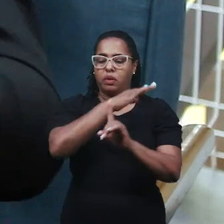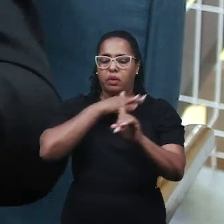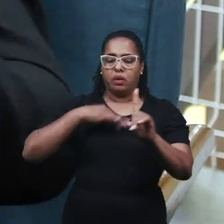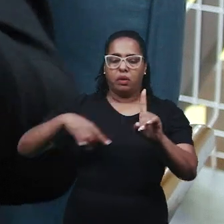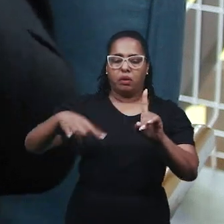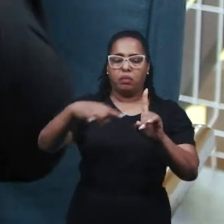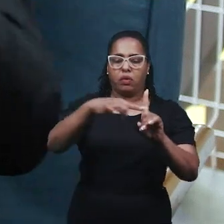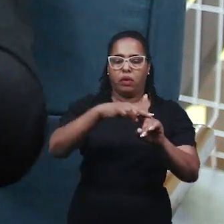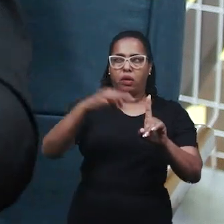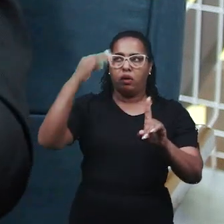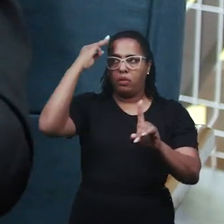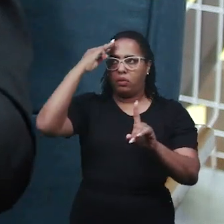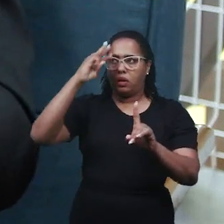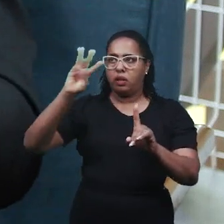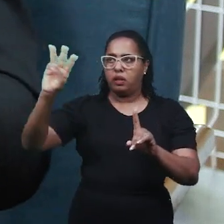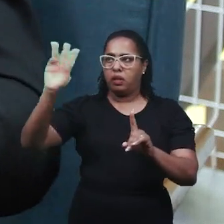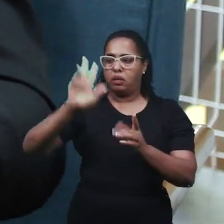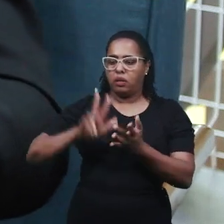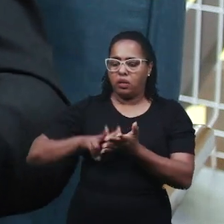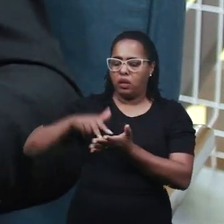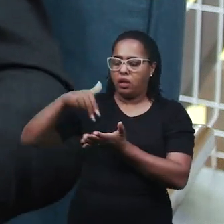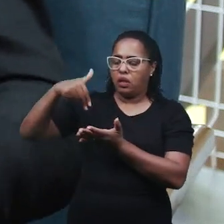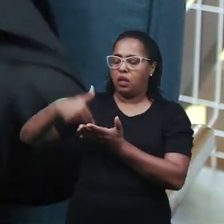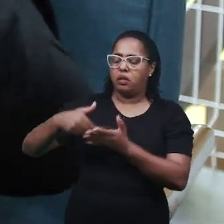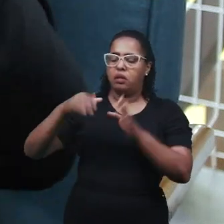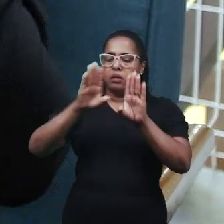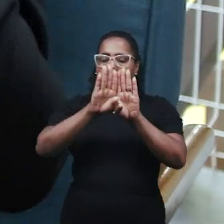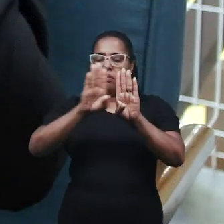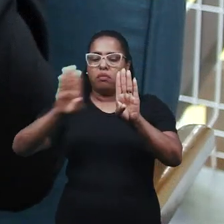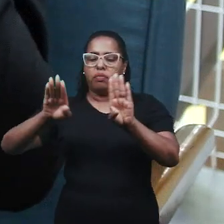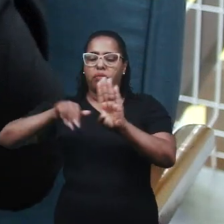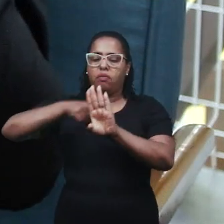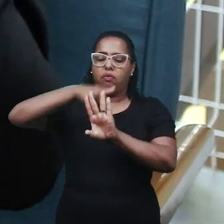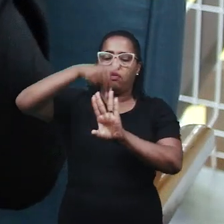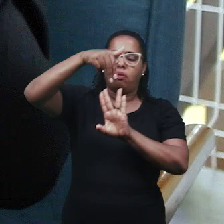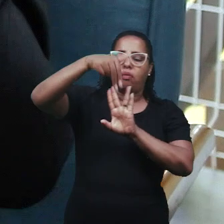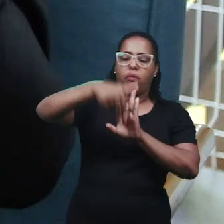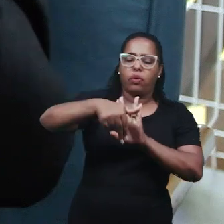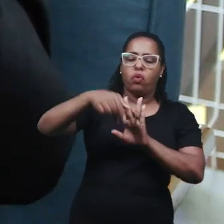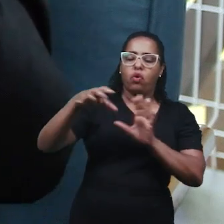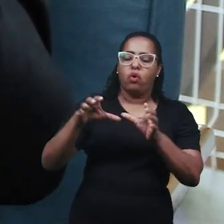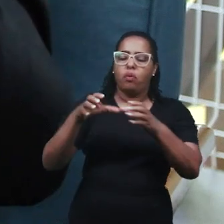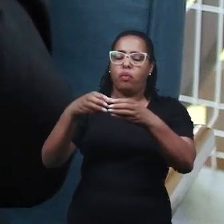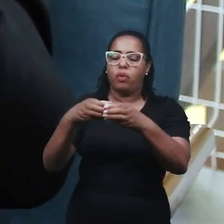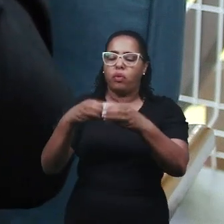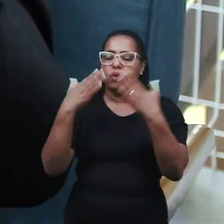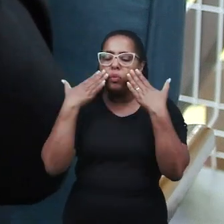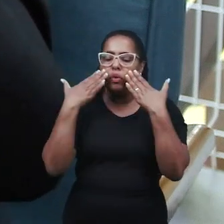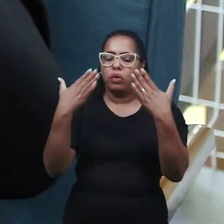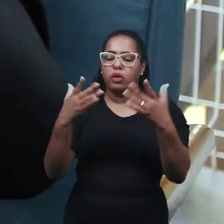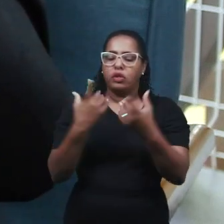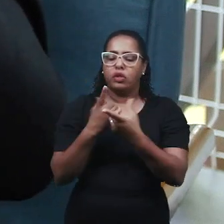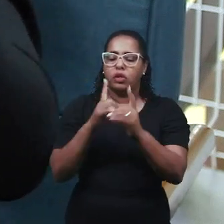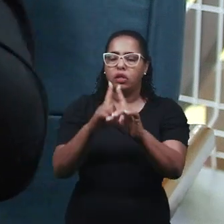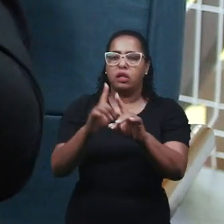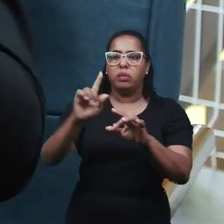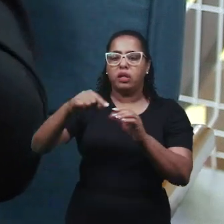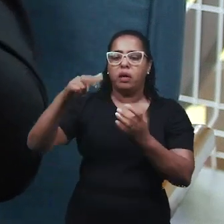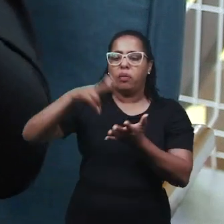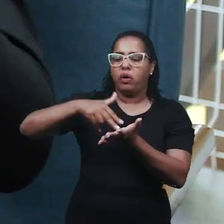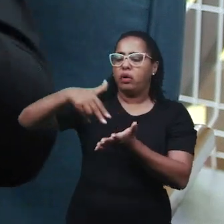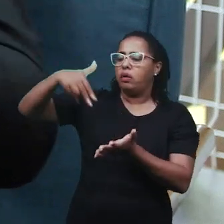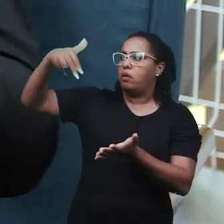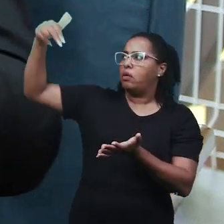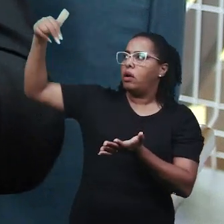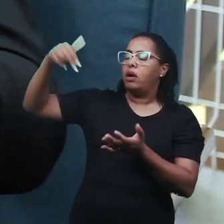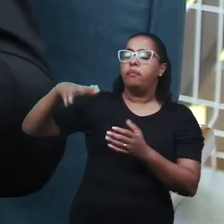ele ressuscita, aparece aos seus discípulos, depois ele é assunto aos céus. E os discípulos são orientados a irem